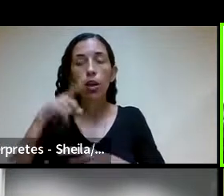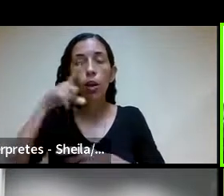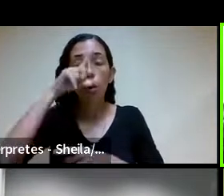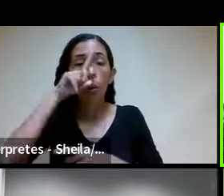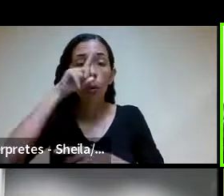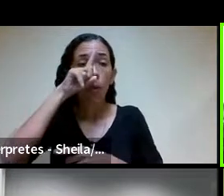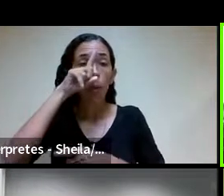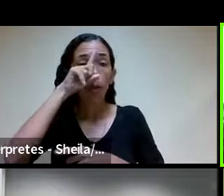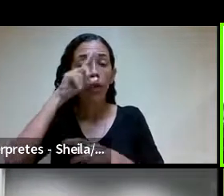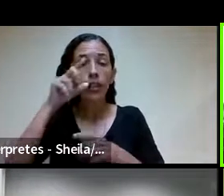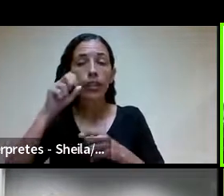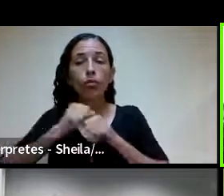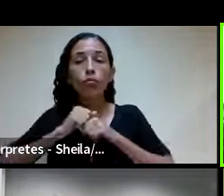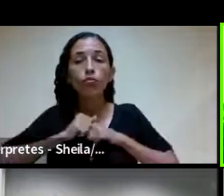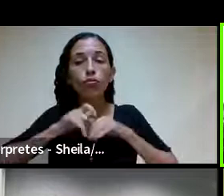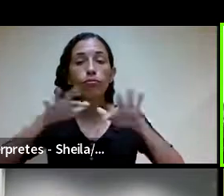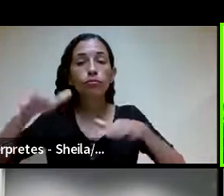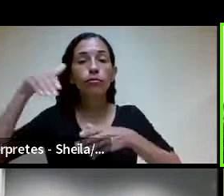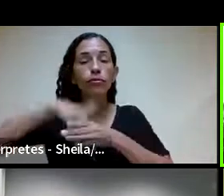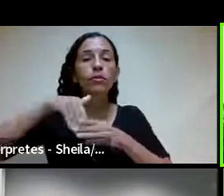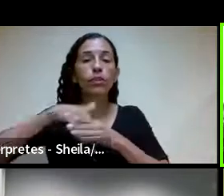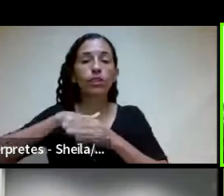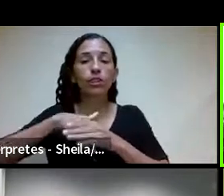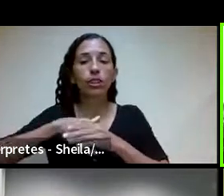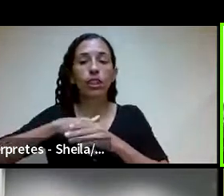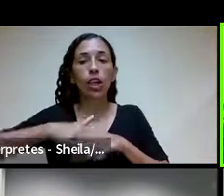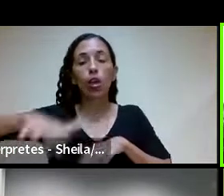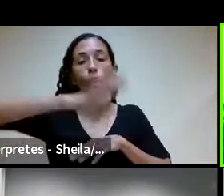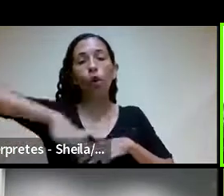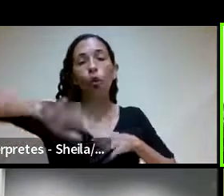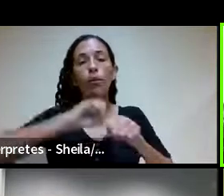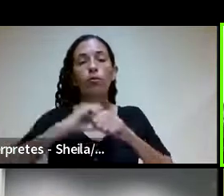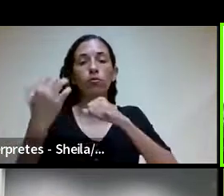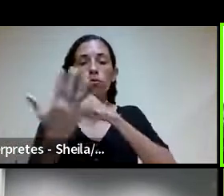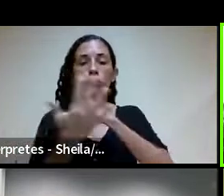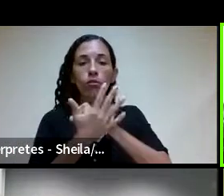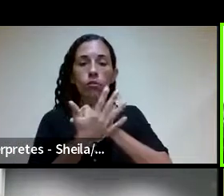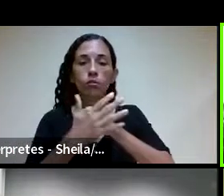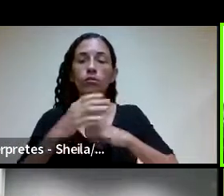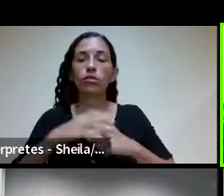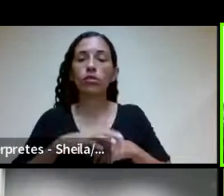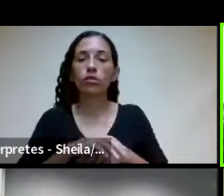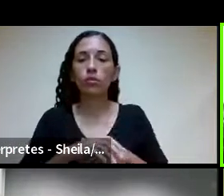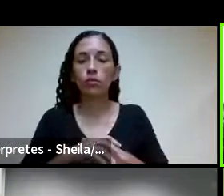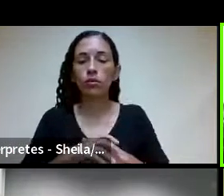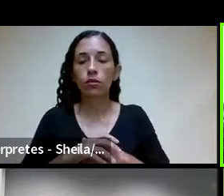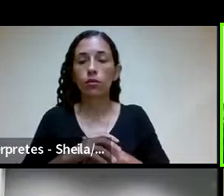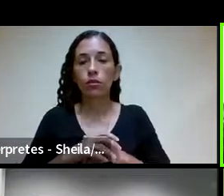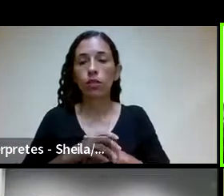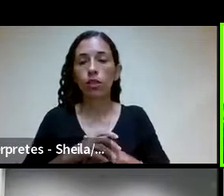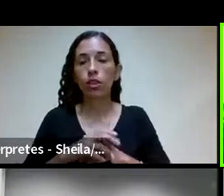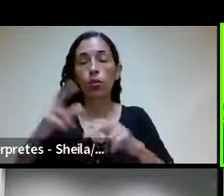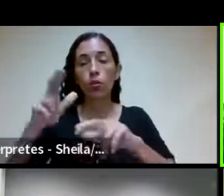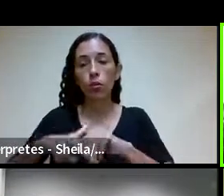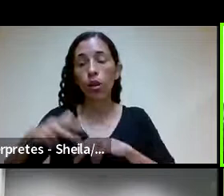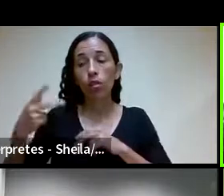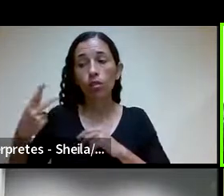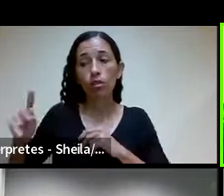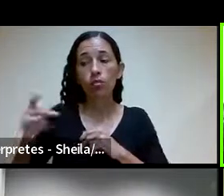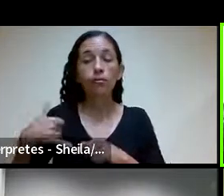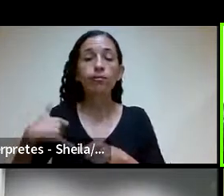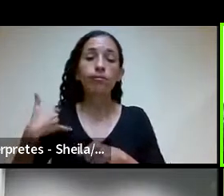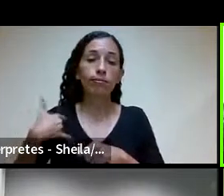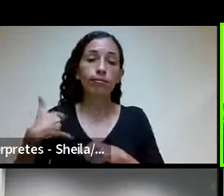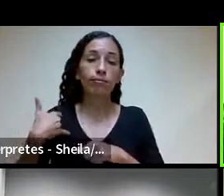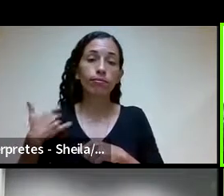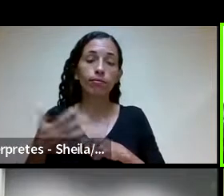contrarrazões, os candidatos recorridos defenderam a manutenção da sentença em procedência e, com vista dos autos, a Procuradoria Regional Eleitoral emite parecer pelo conhecimento e desprovimento do